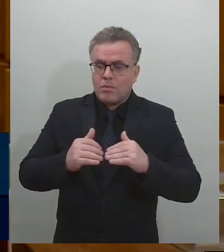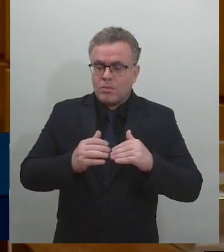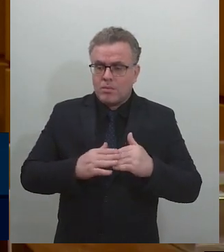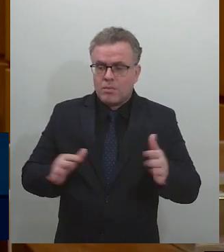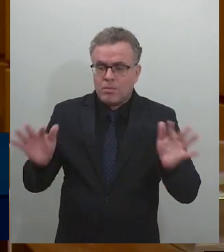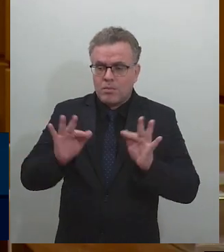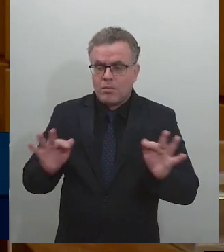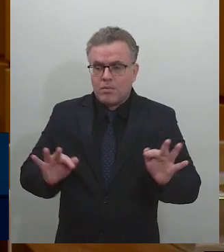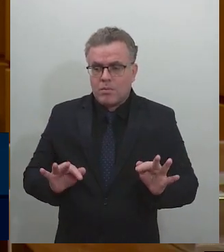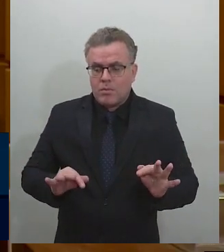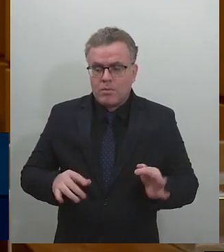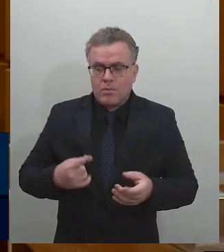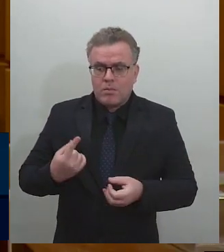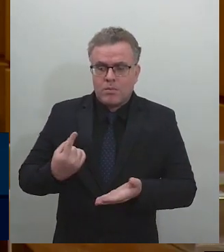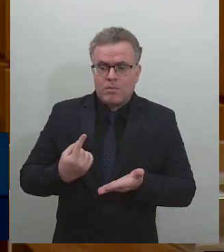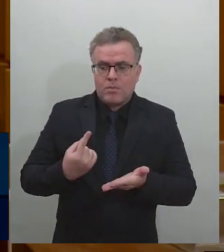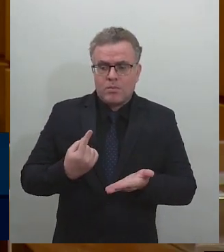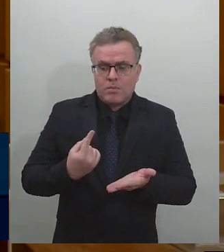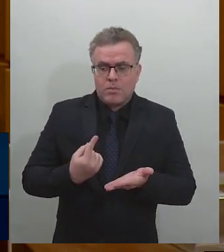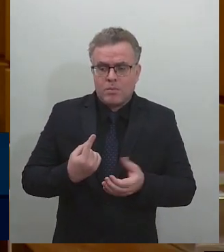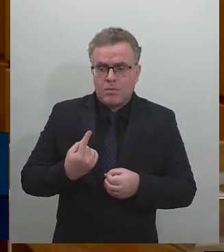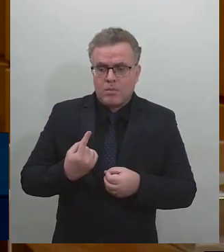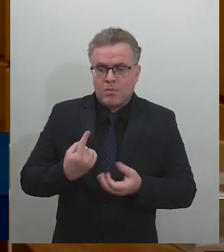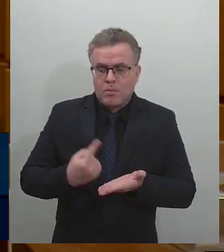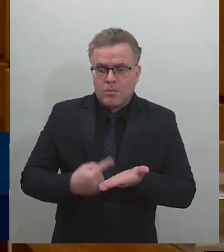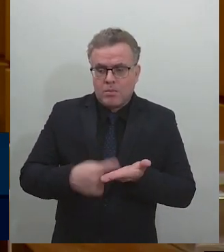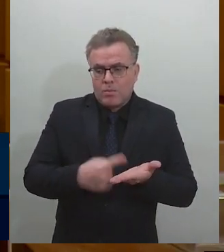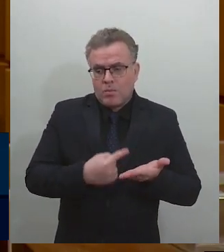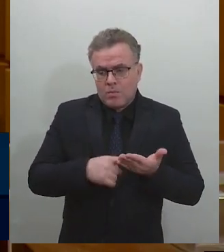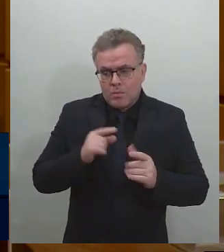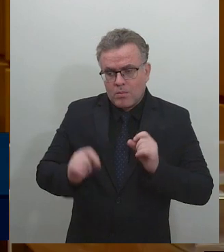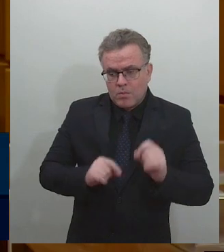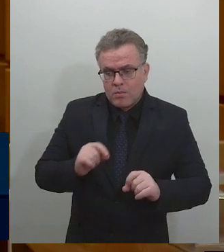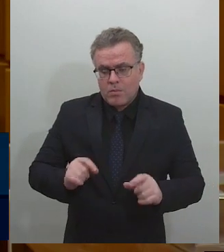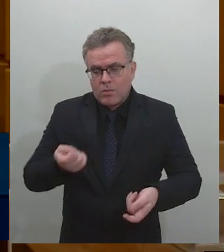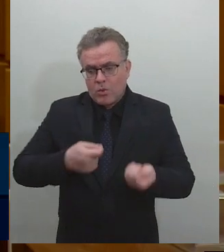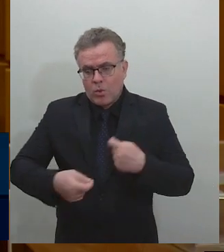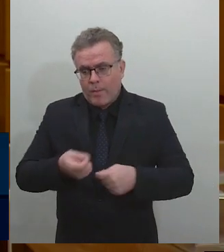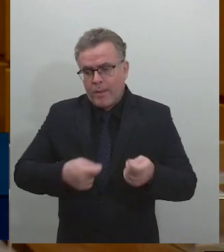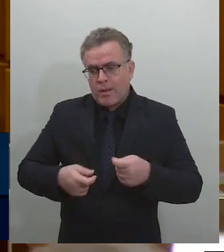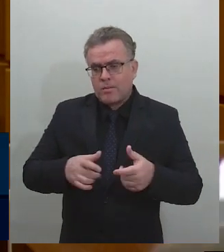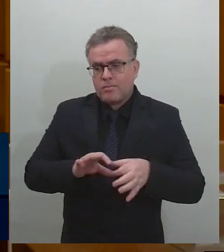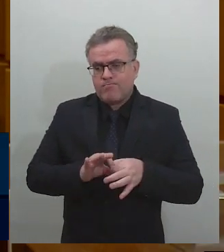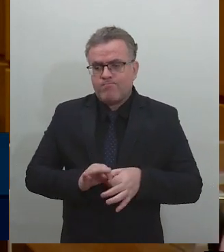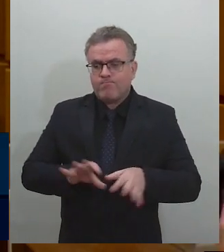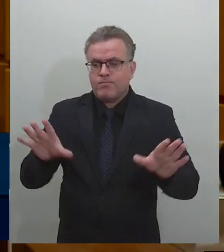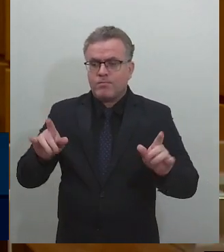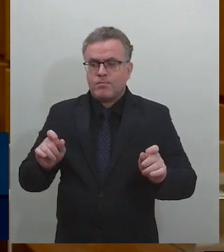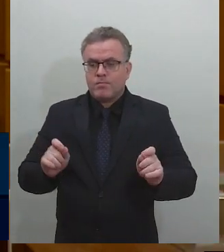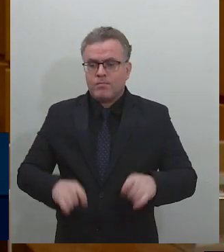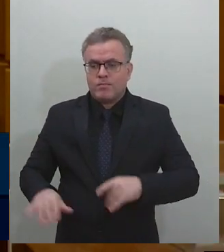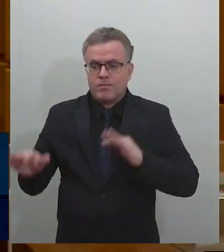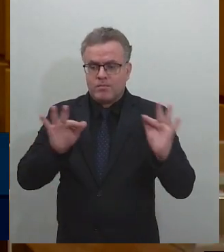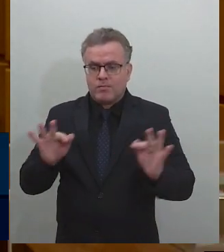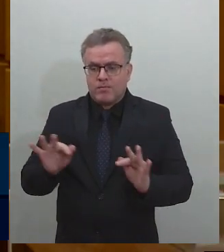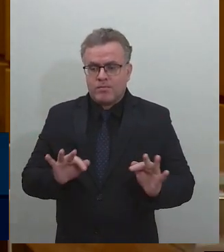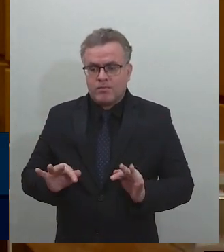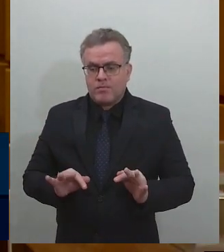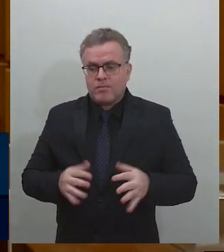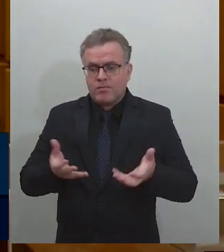né, agitado, o comércio funcionando, lucrando. Que felicidade. Então, quero aqui parabenizar ao